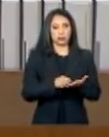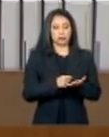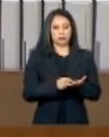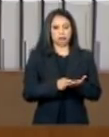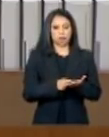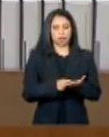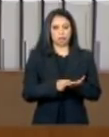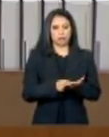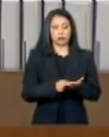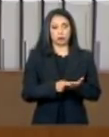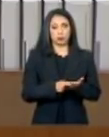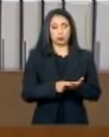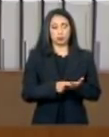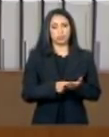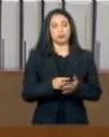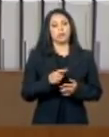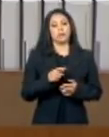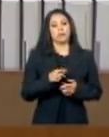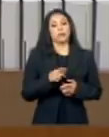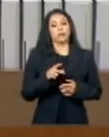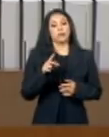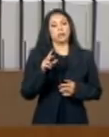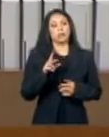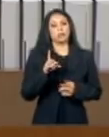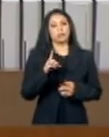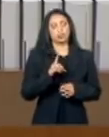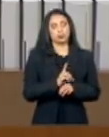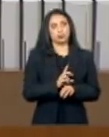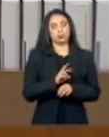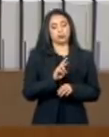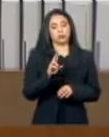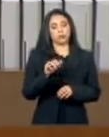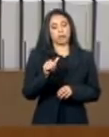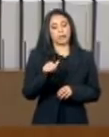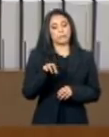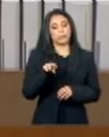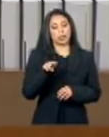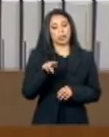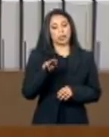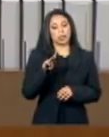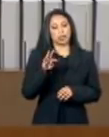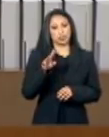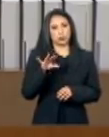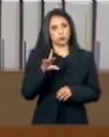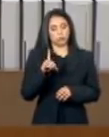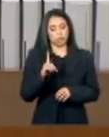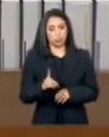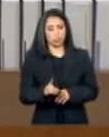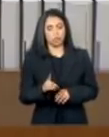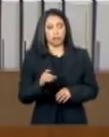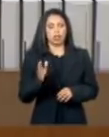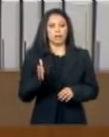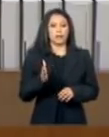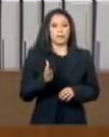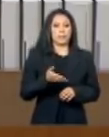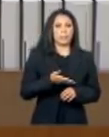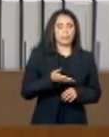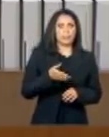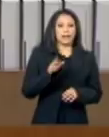recorrido o doutor amarildo macia martins pelos amici curiae